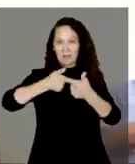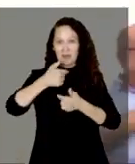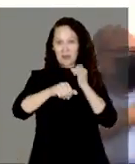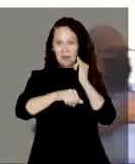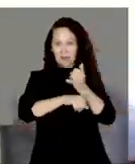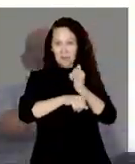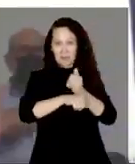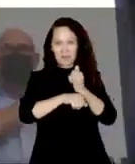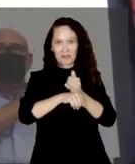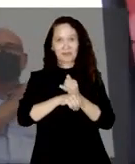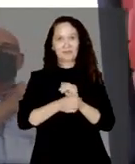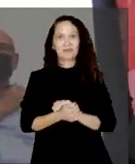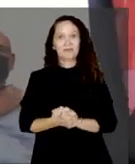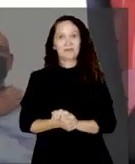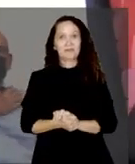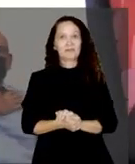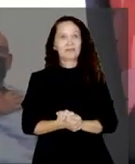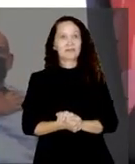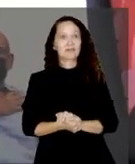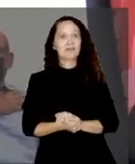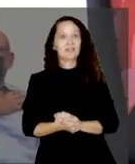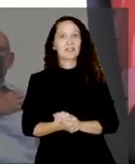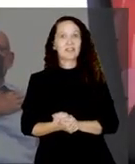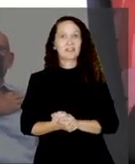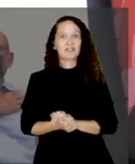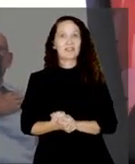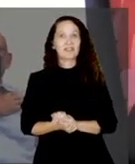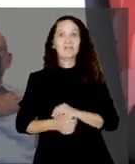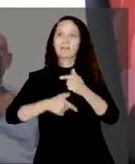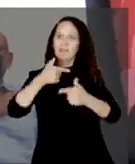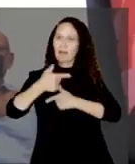realidade. Está aqui os companheiros e companheiras que